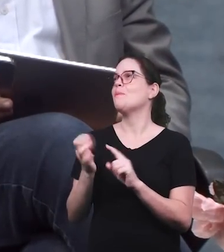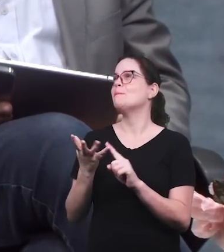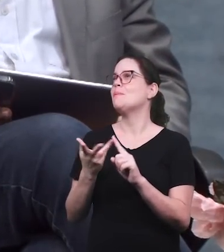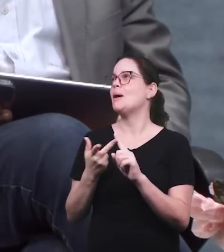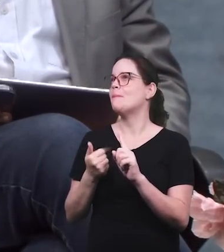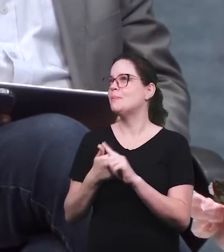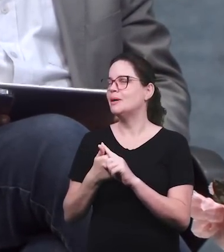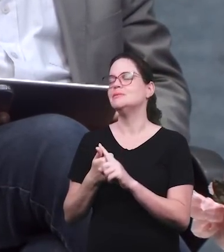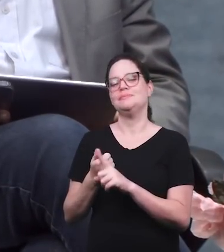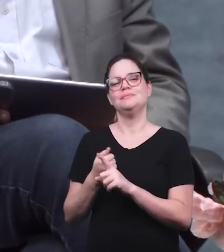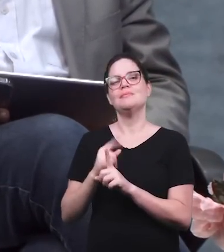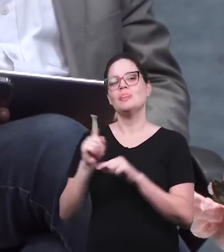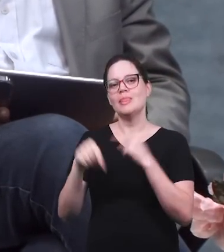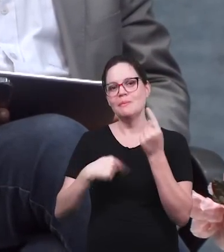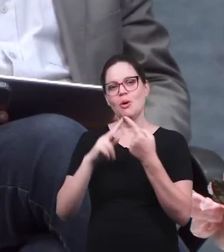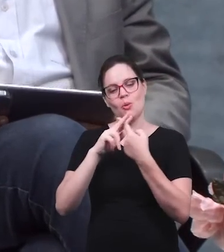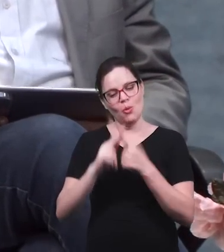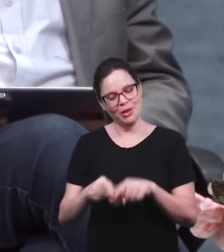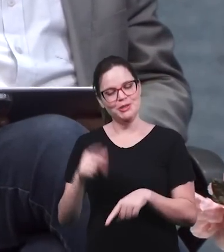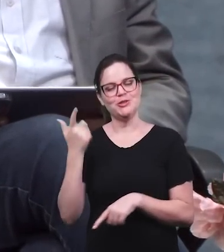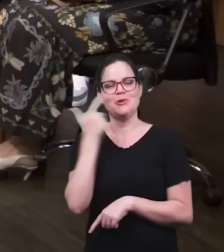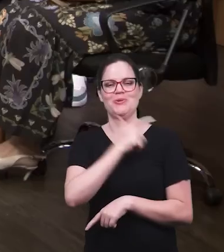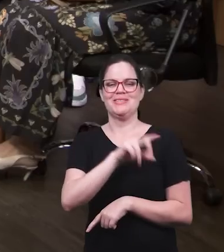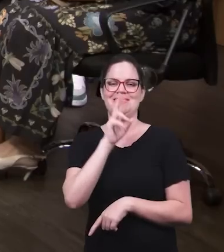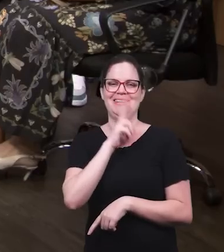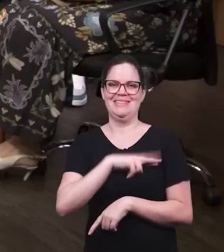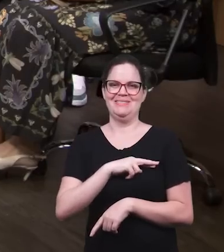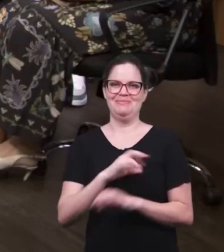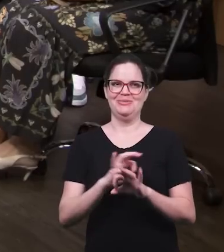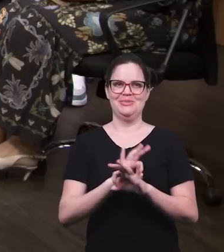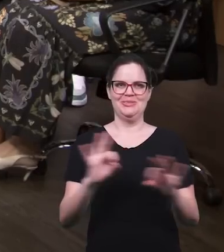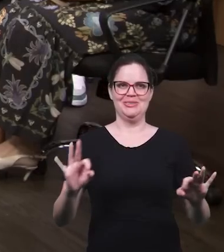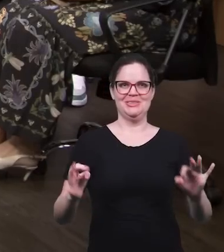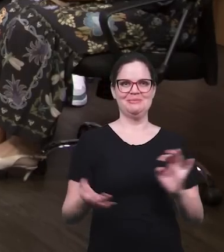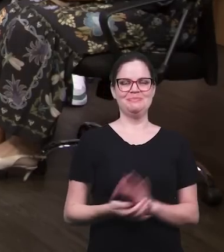aí você vai alcançar a resposta. Que coisa boa.